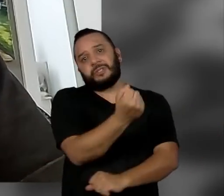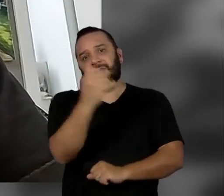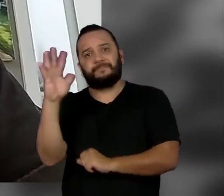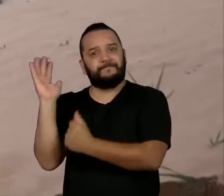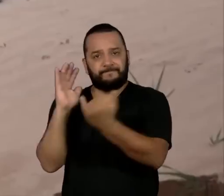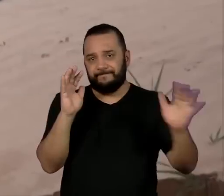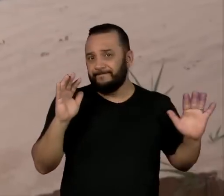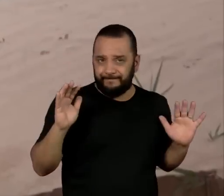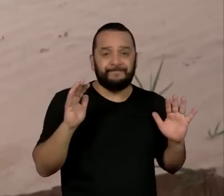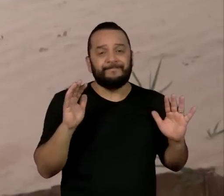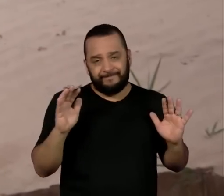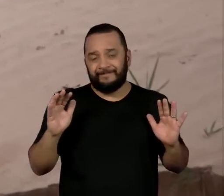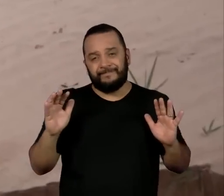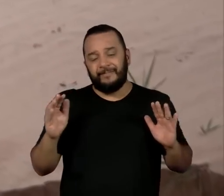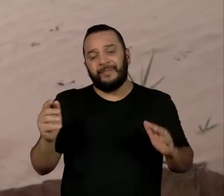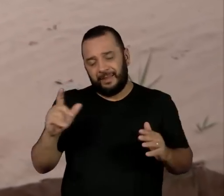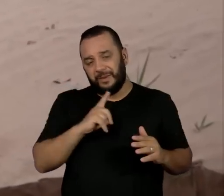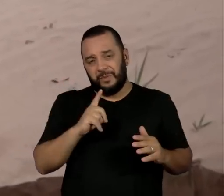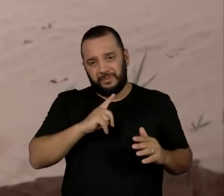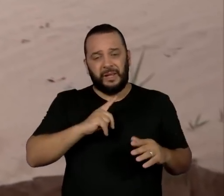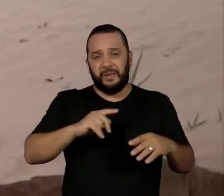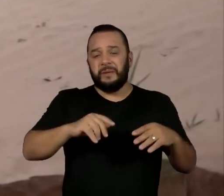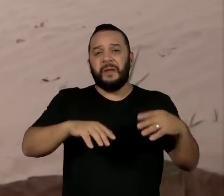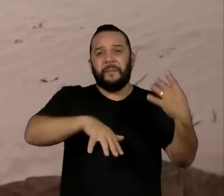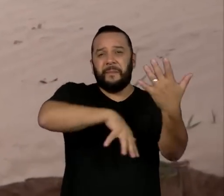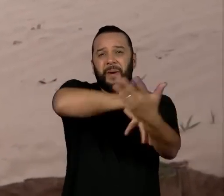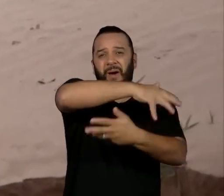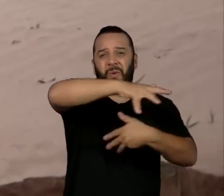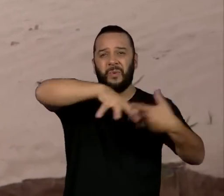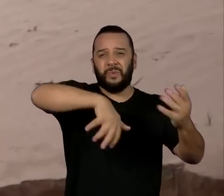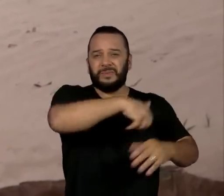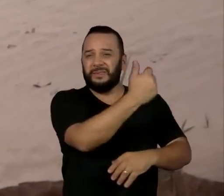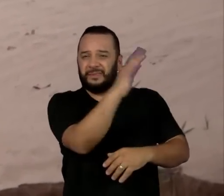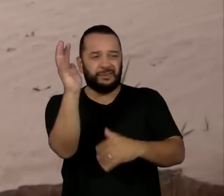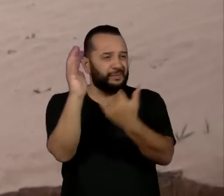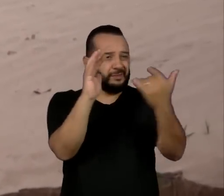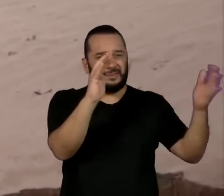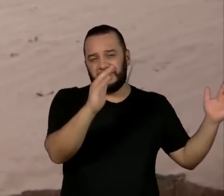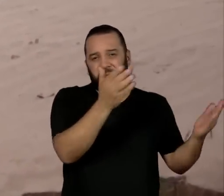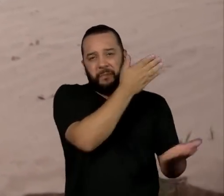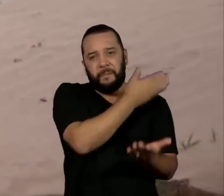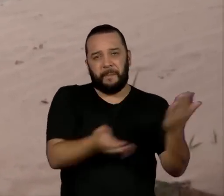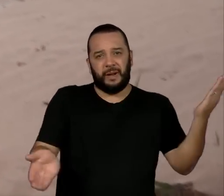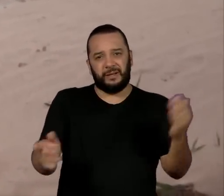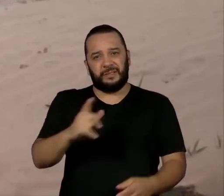causa um desequilíbrio, é uma perda muito grande, né, para a nossa biodiversidade.